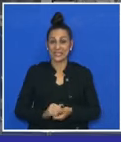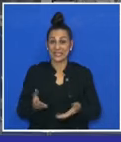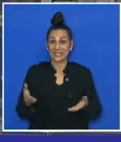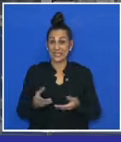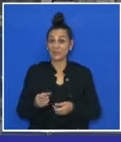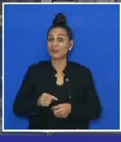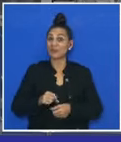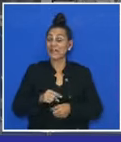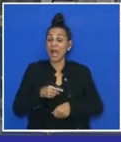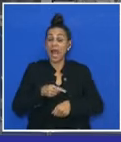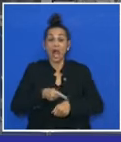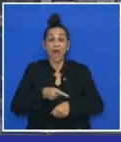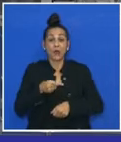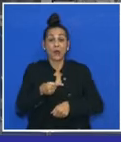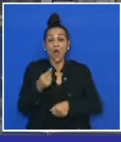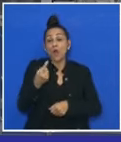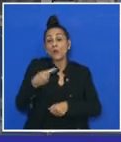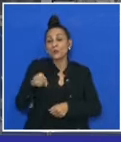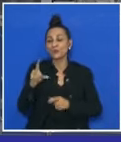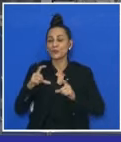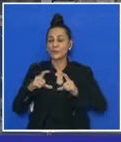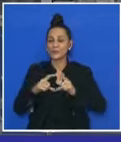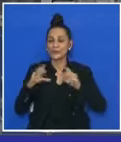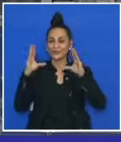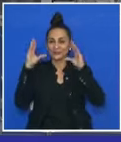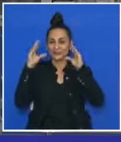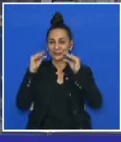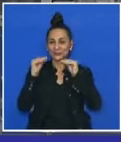E agora sim, a última bola da noite.